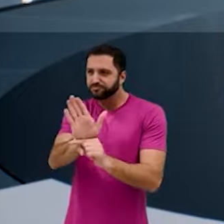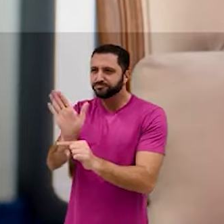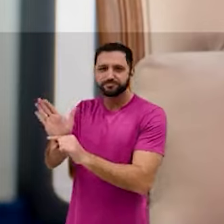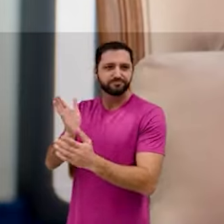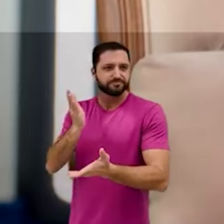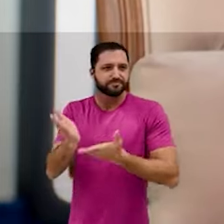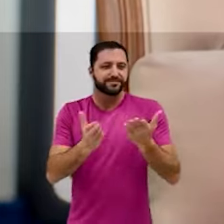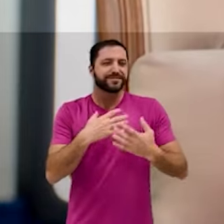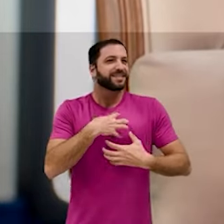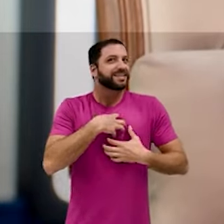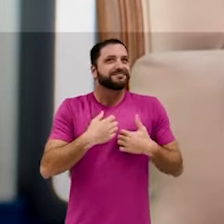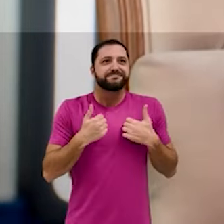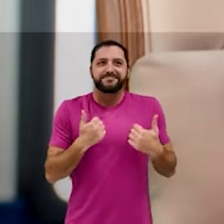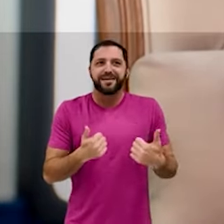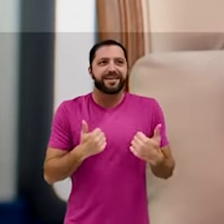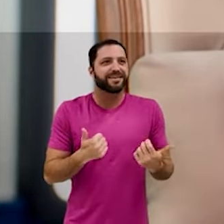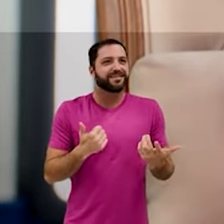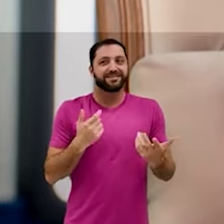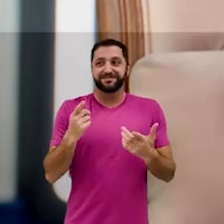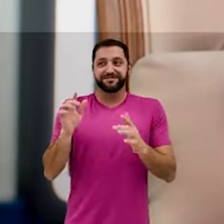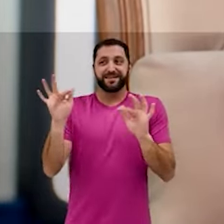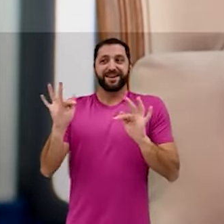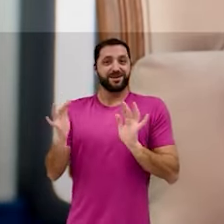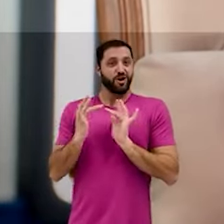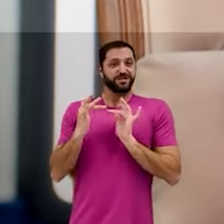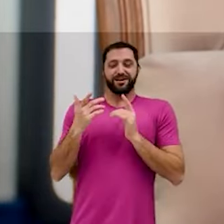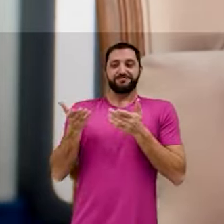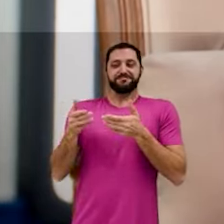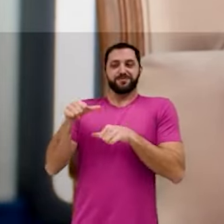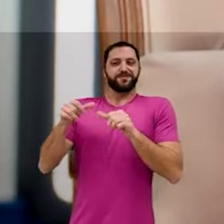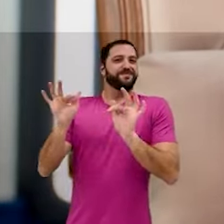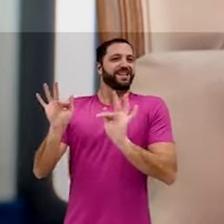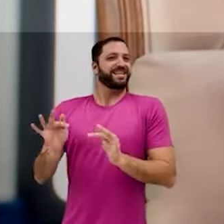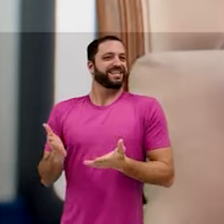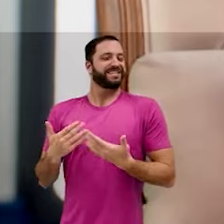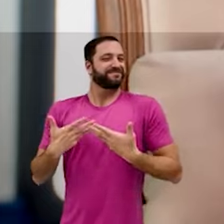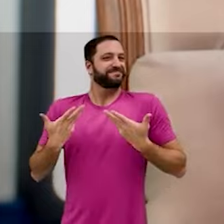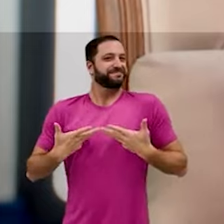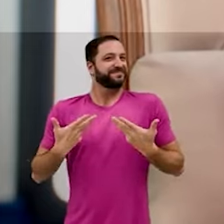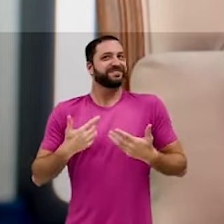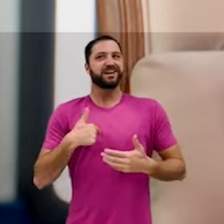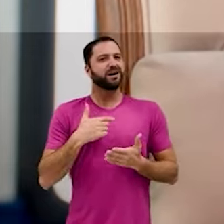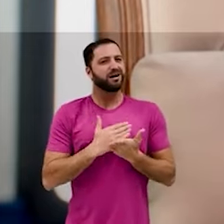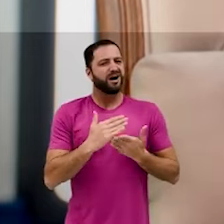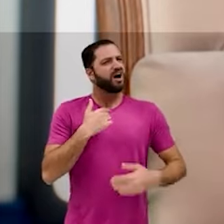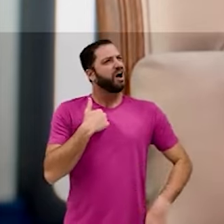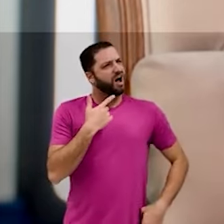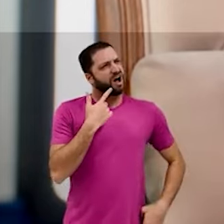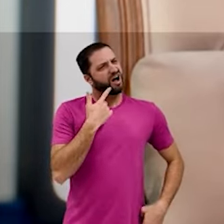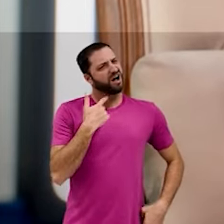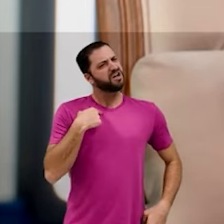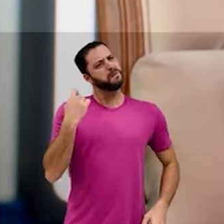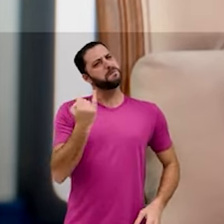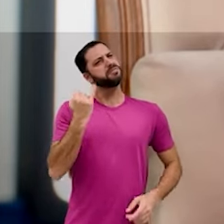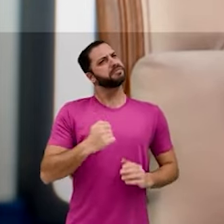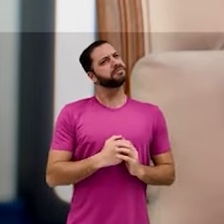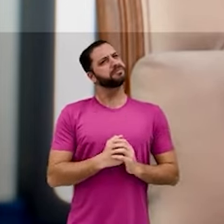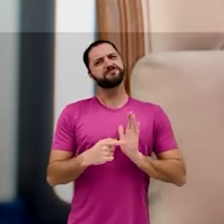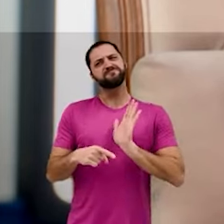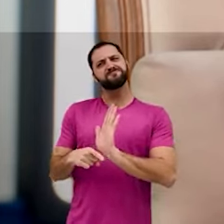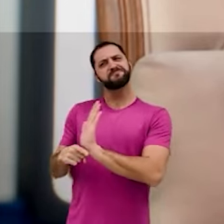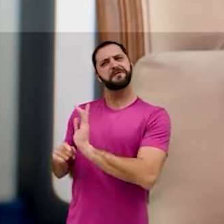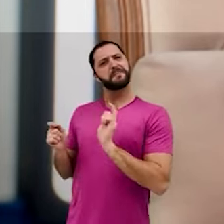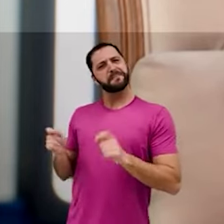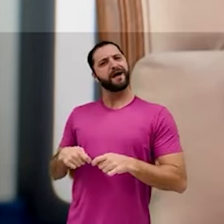faz com que essa pessoa fique mais feliz depois que ela teve contato com você. Então isso começou a me alimentar do tipo, poxa, eu também sou importante no